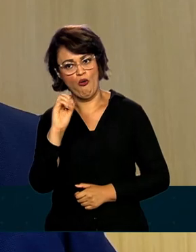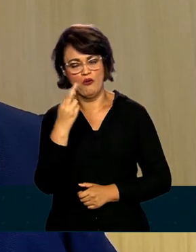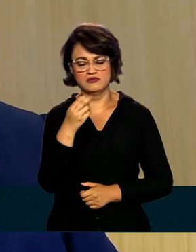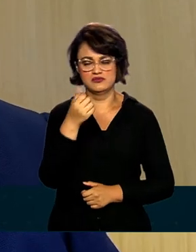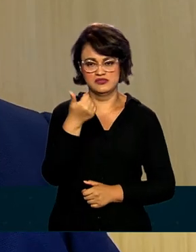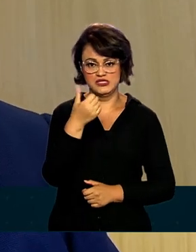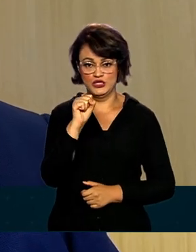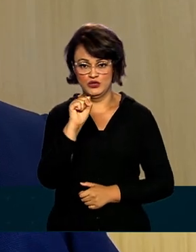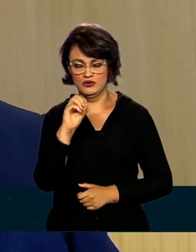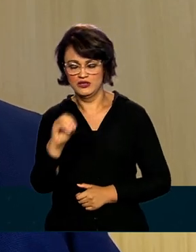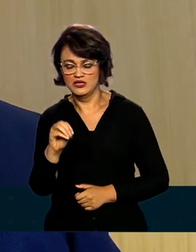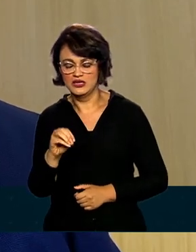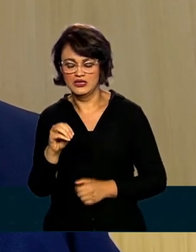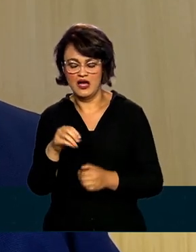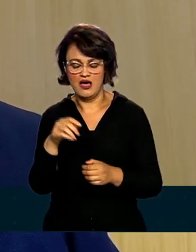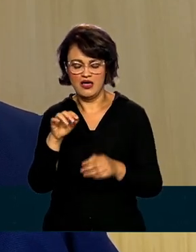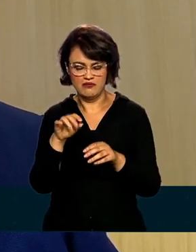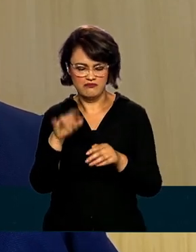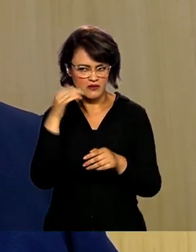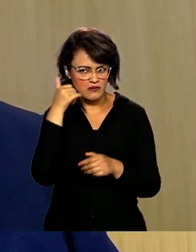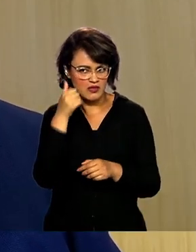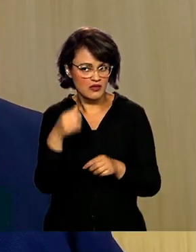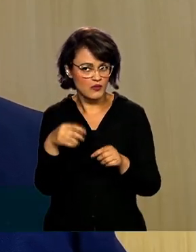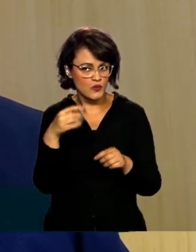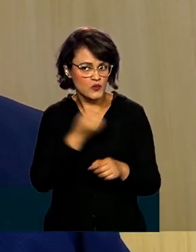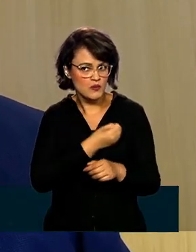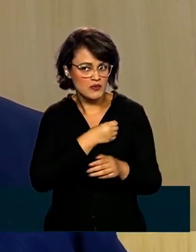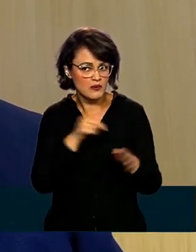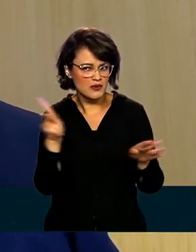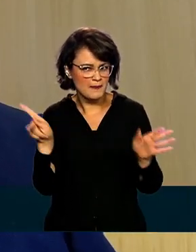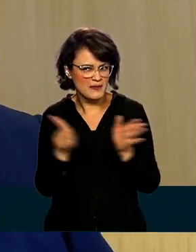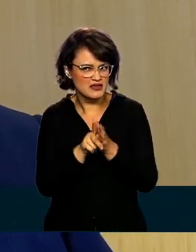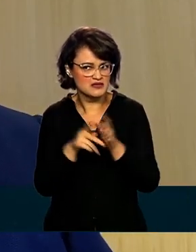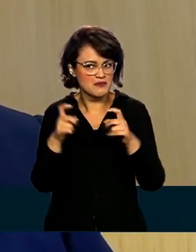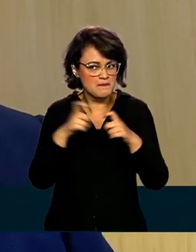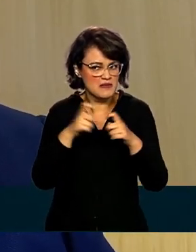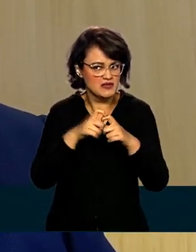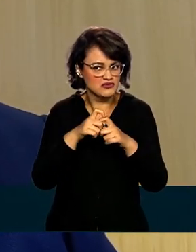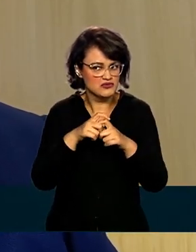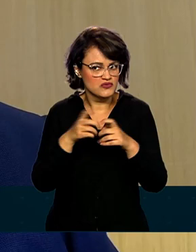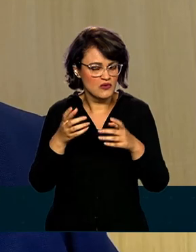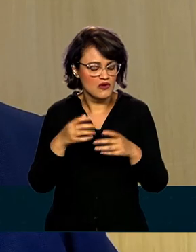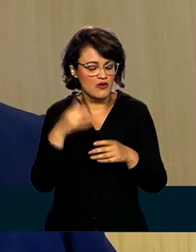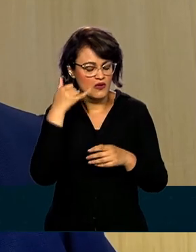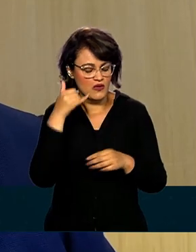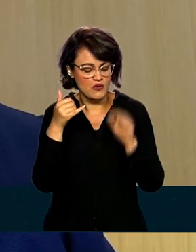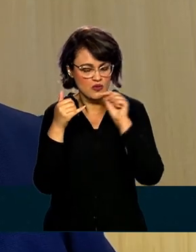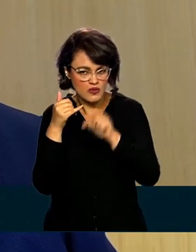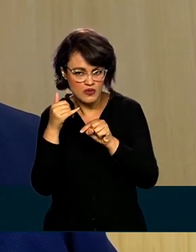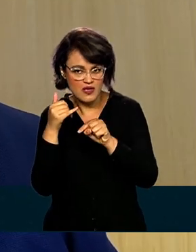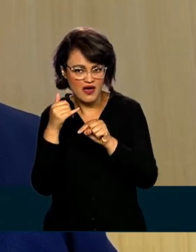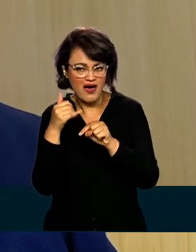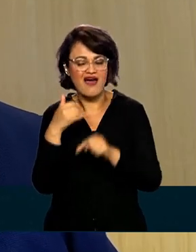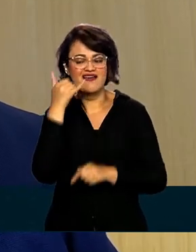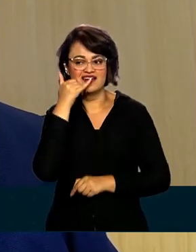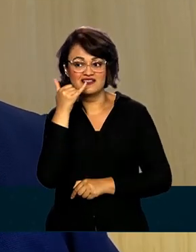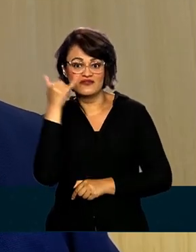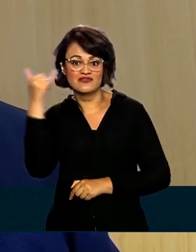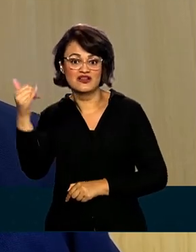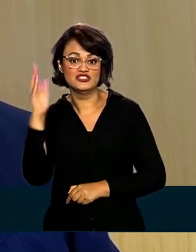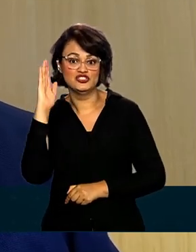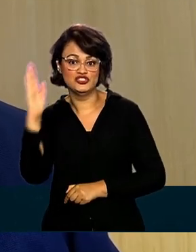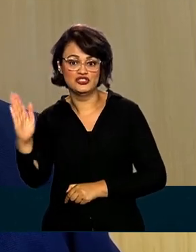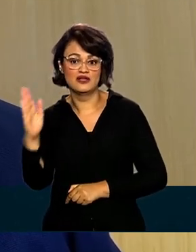com o dígito do código especial de acolhimento, a ligação será direcionada para o